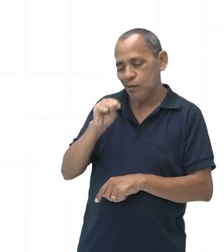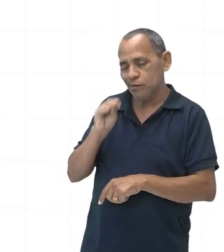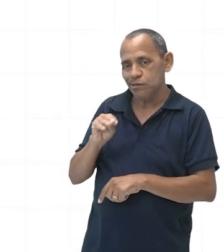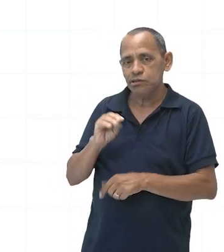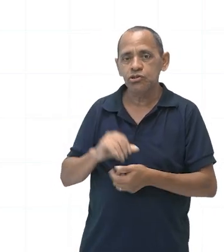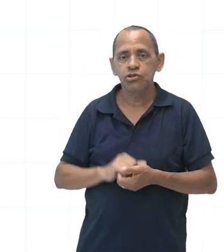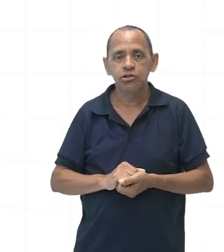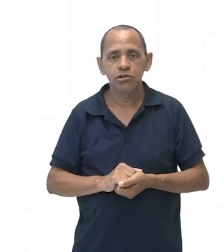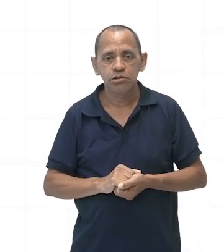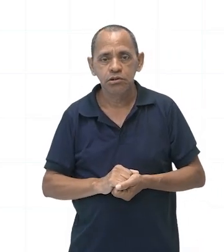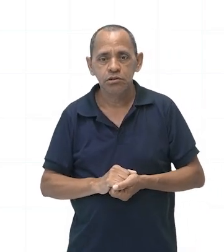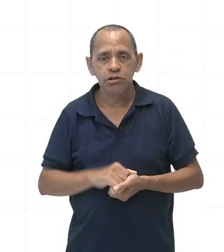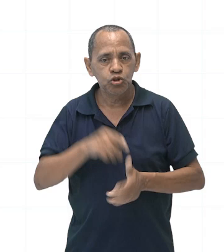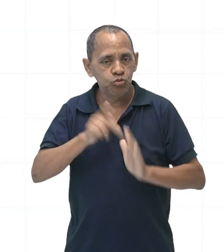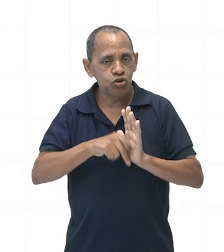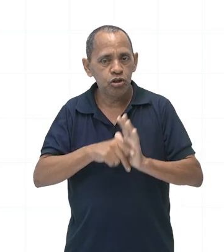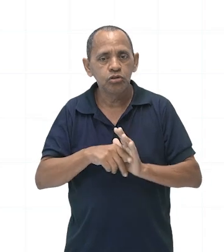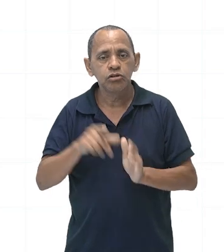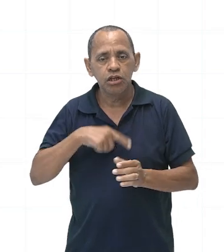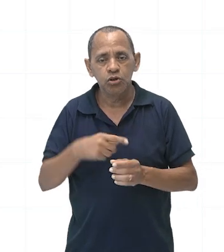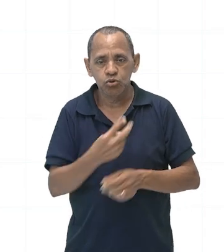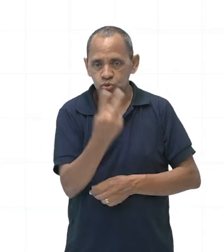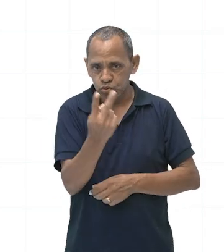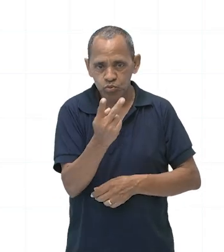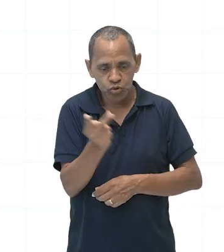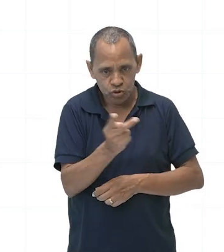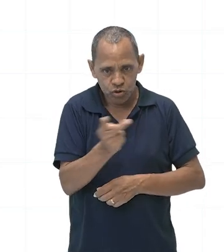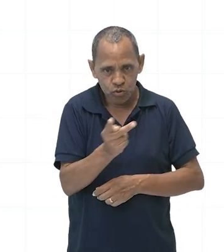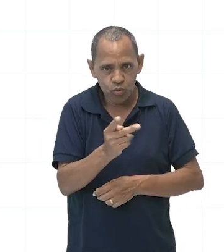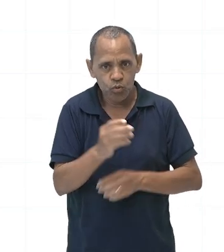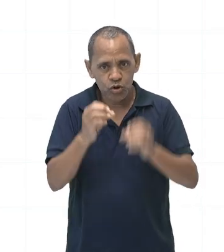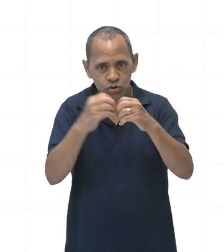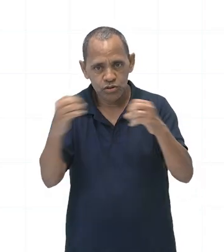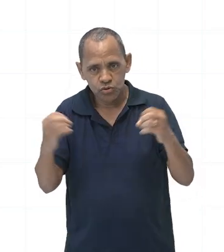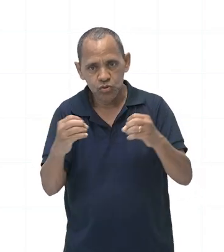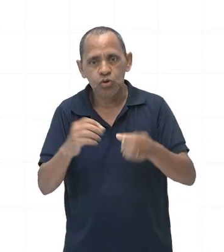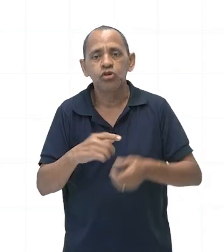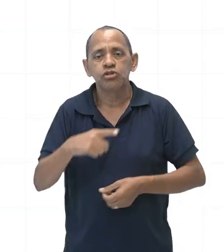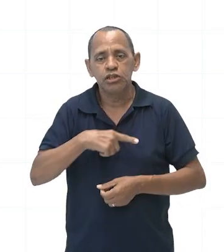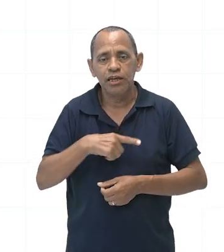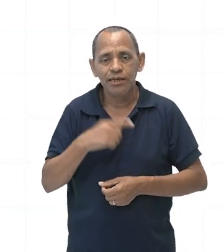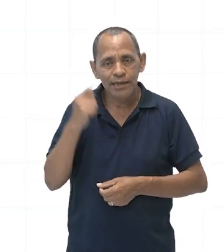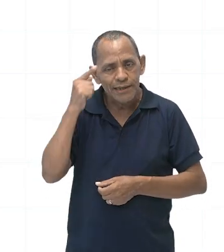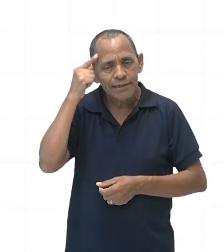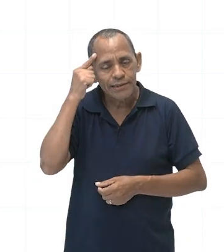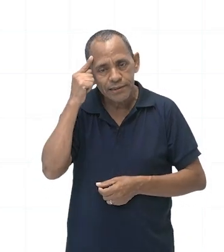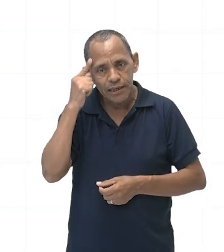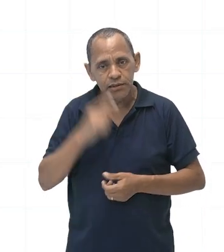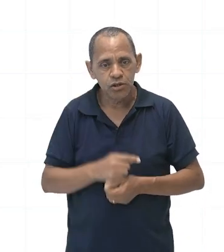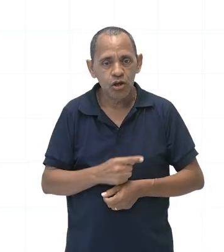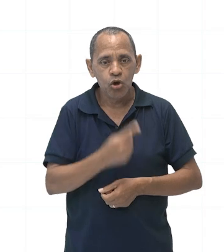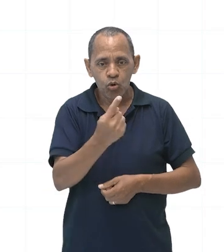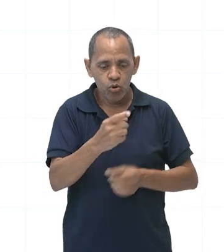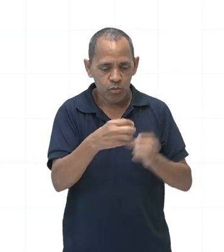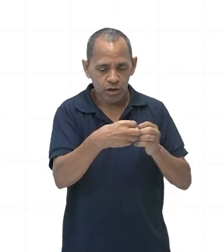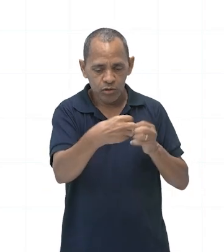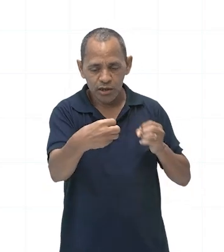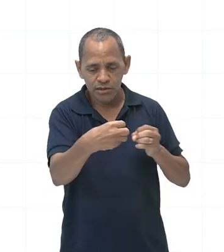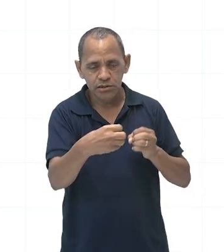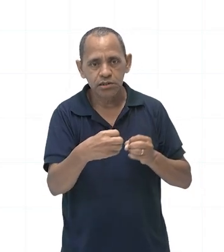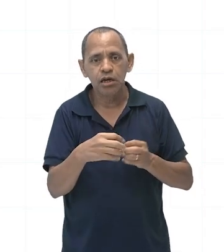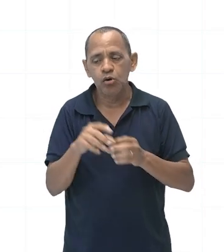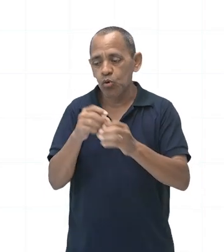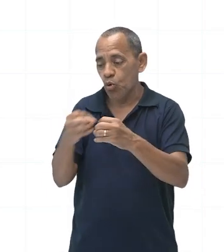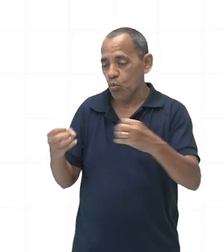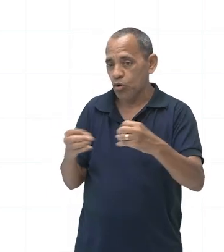primeira oração, minha segunda oração, elas possuem ideias que estão excluindo, estão se alternando uma